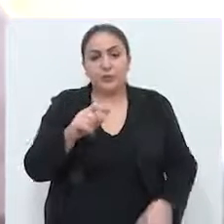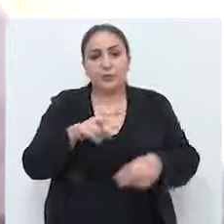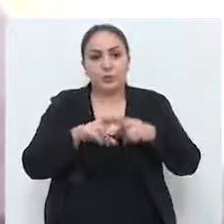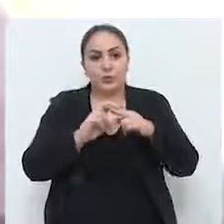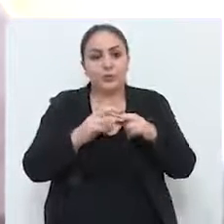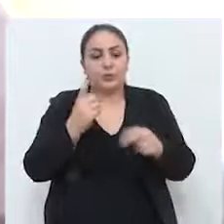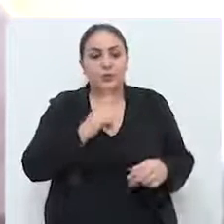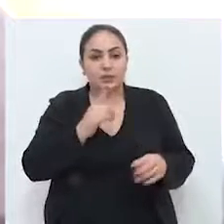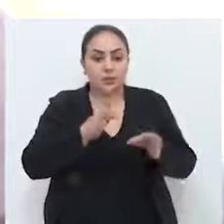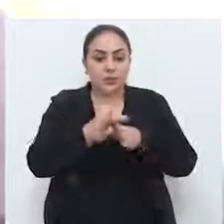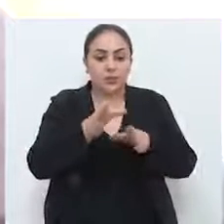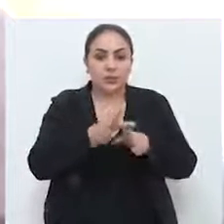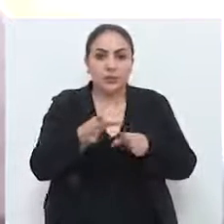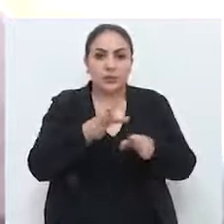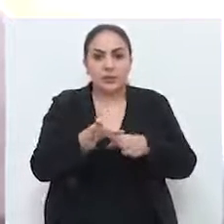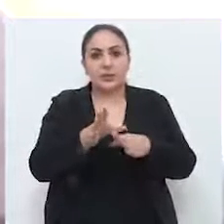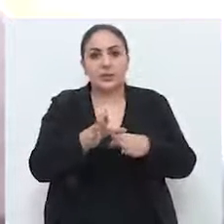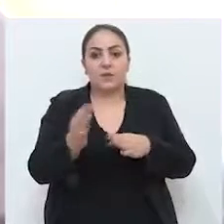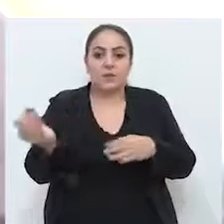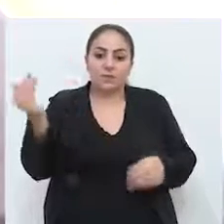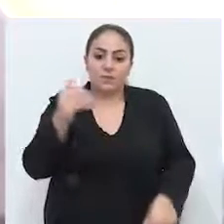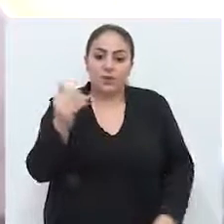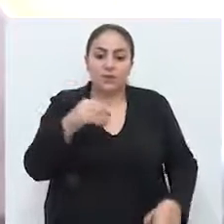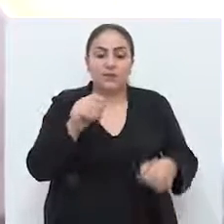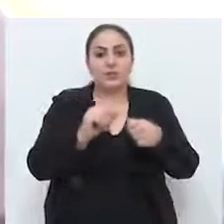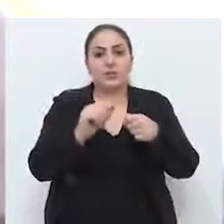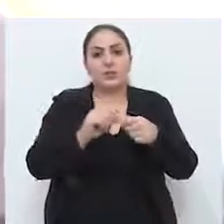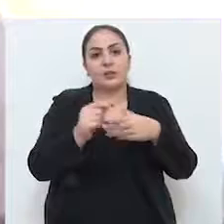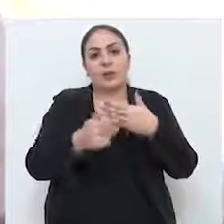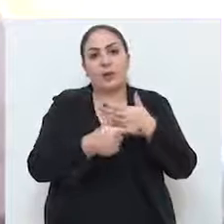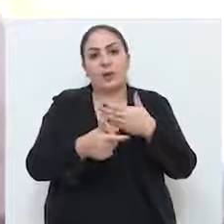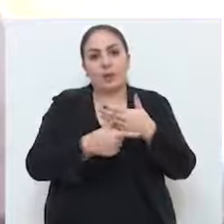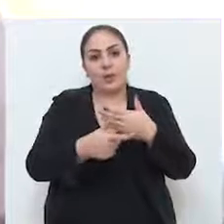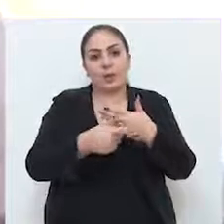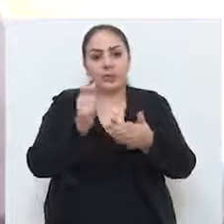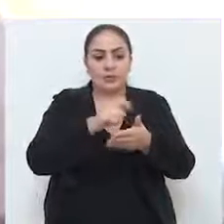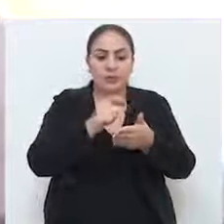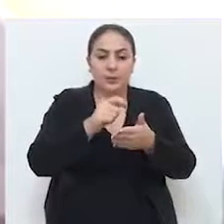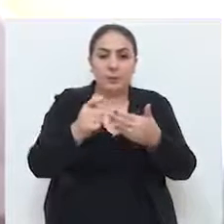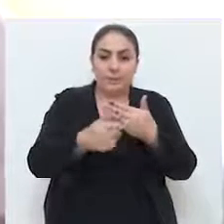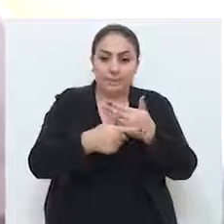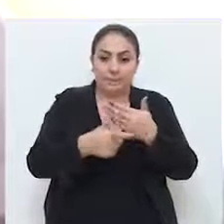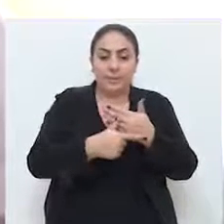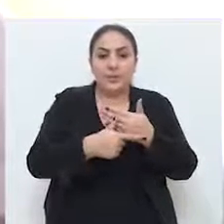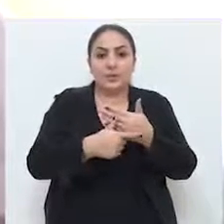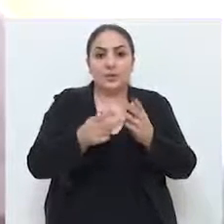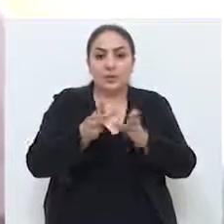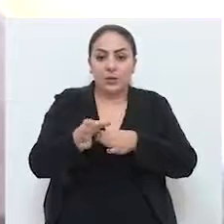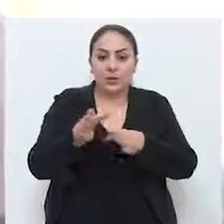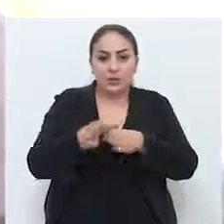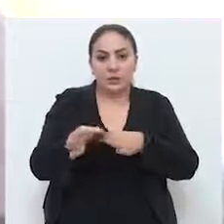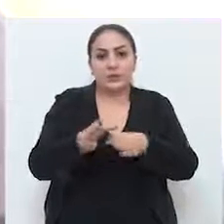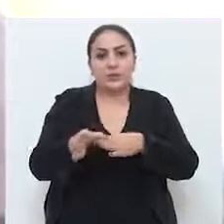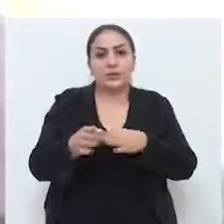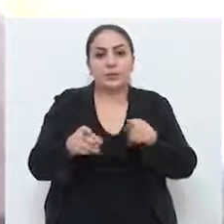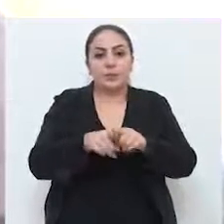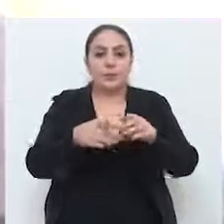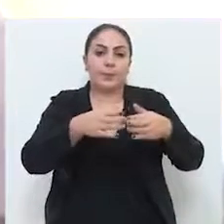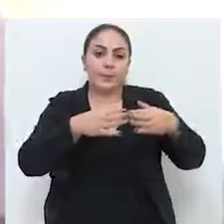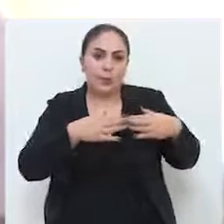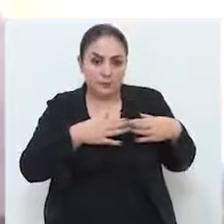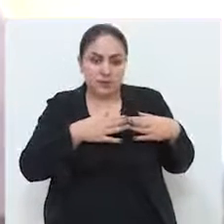Assim, vai o Conselho Tutelar vir fazer um papel que é seu papel de orientação